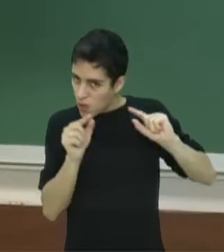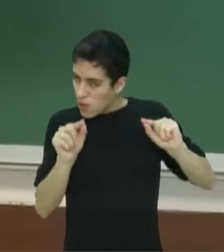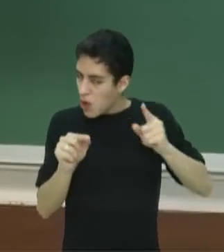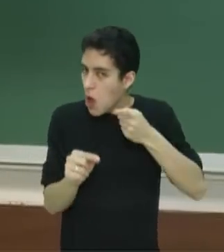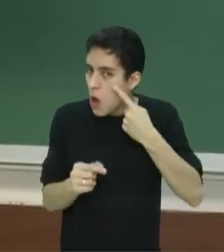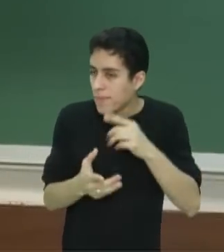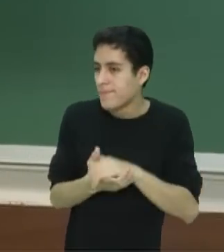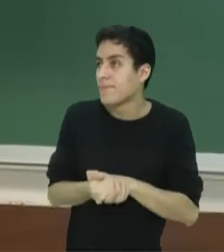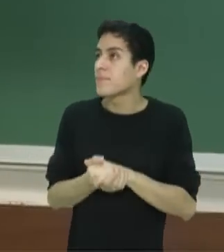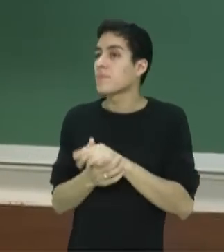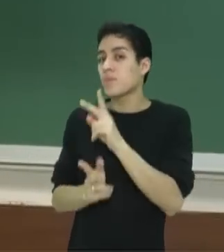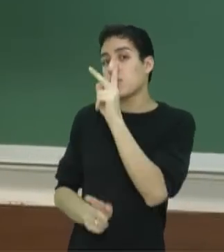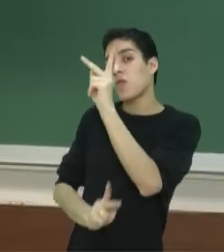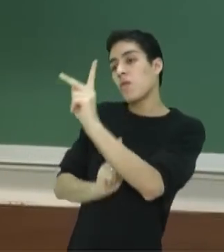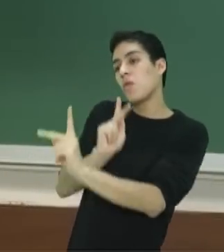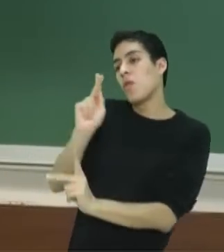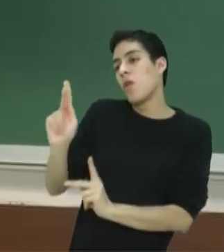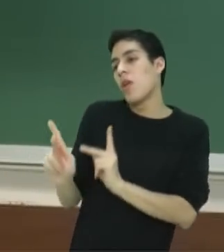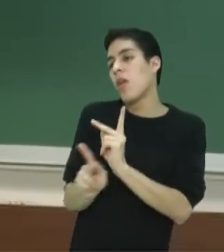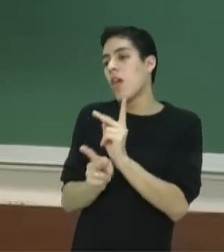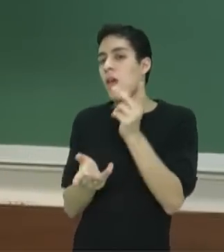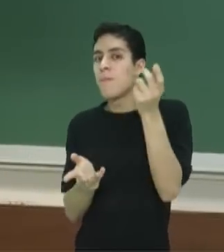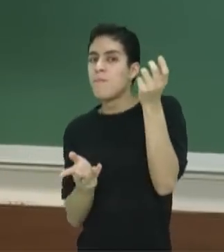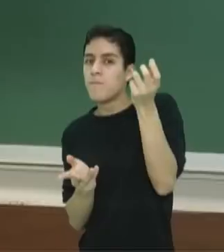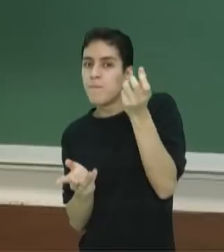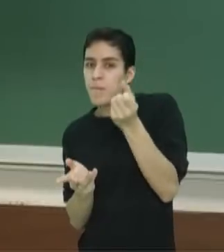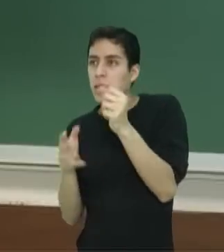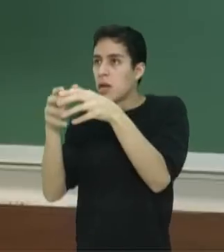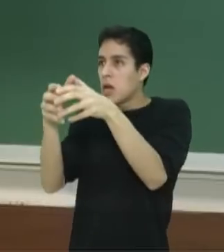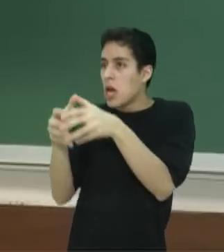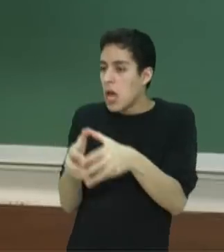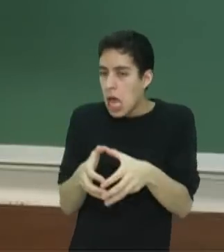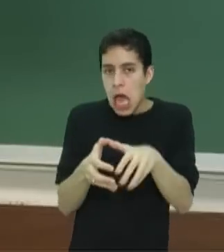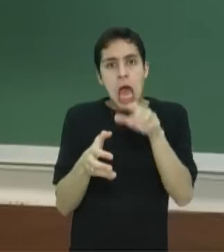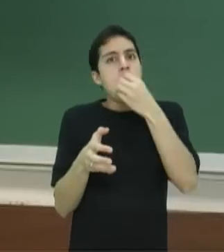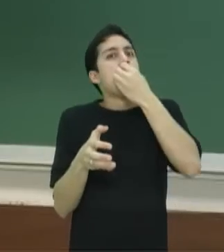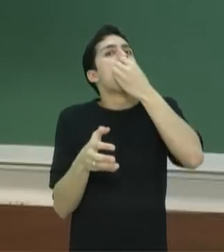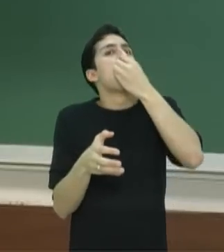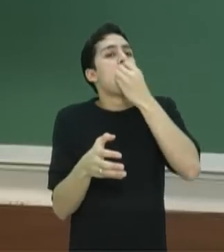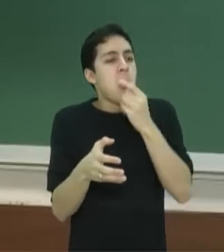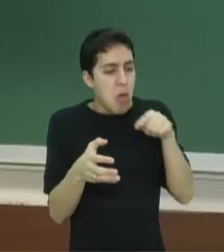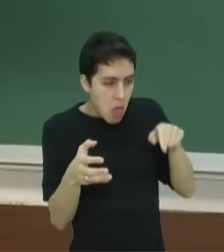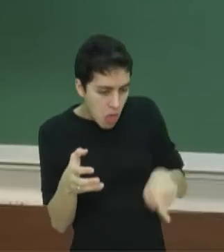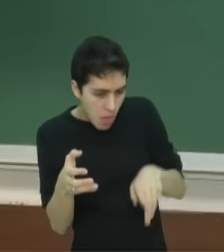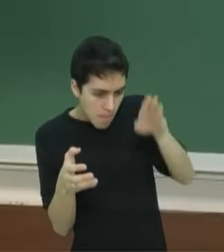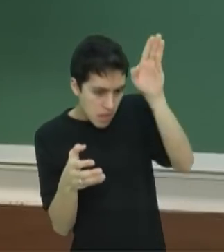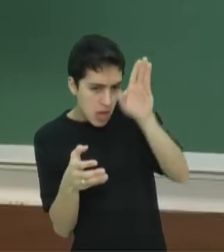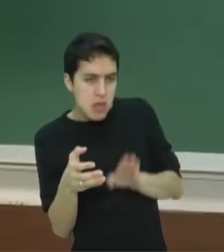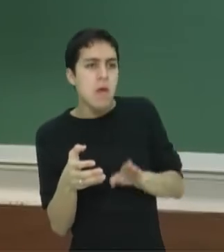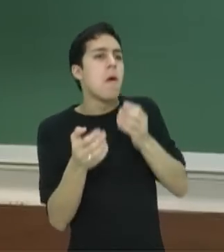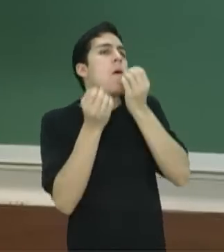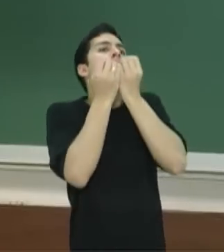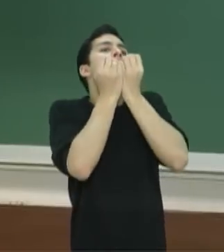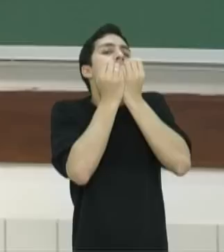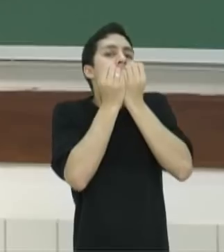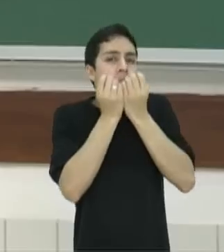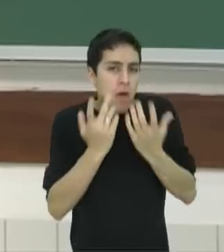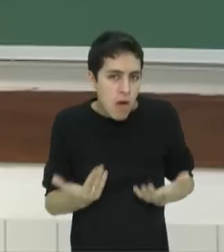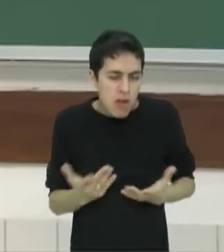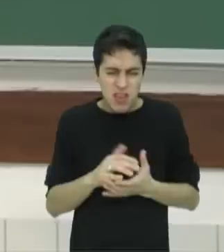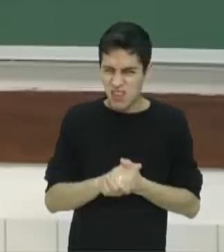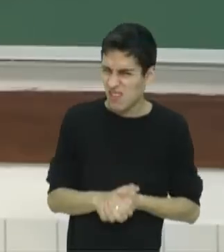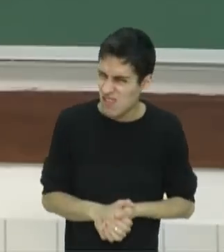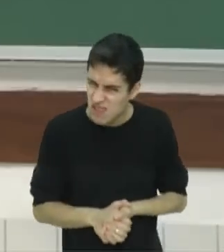povos brancos para o país seria algo benéfico. Aqui a gente já pode questionar, puxa, mas